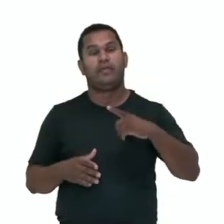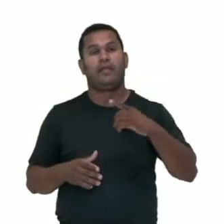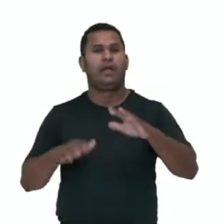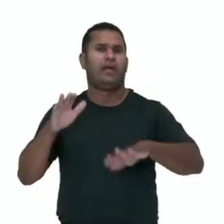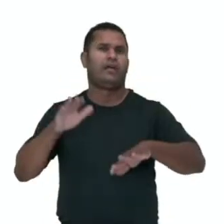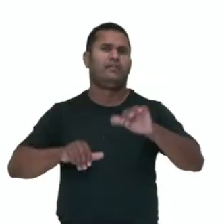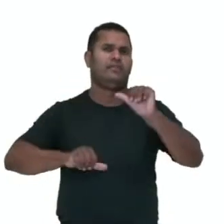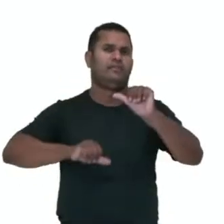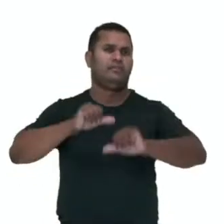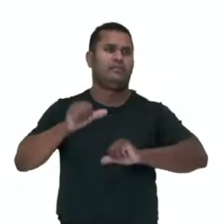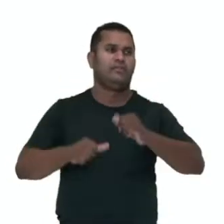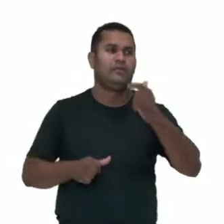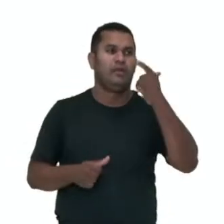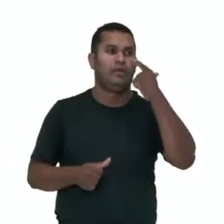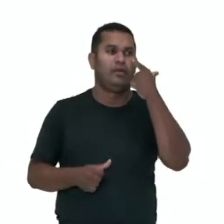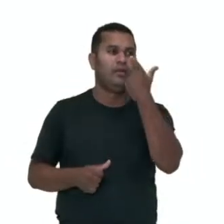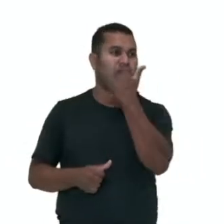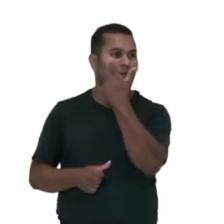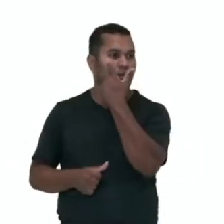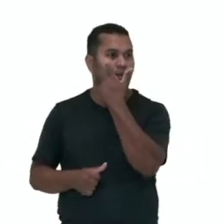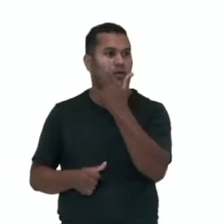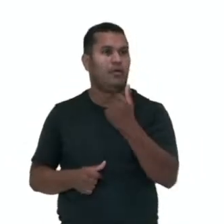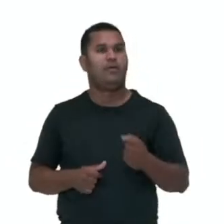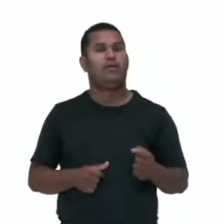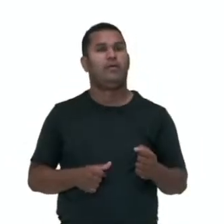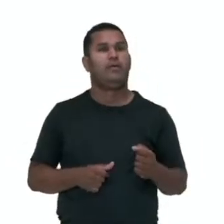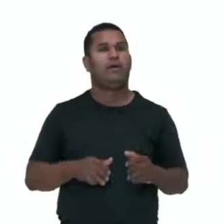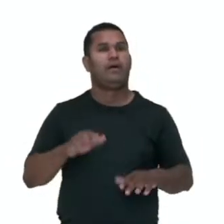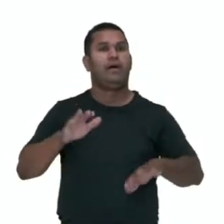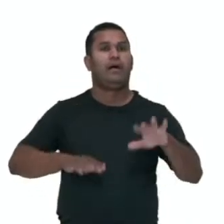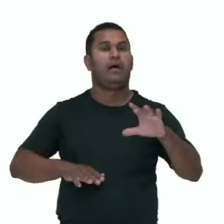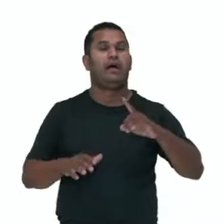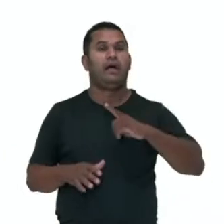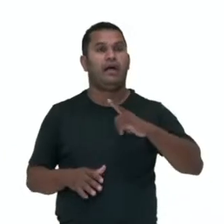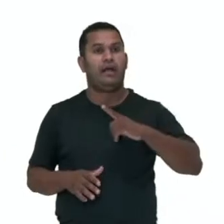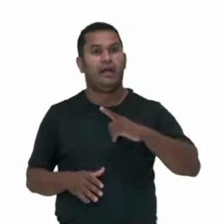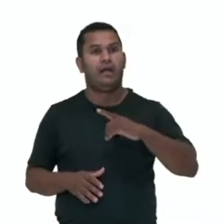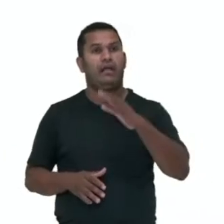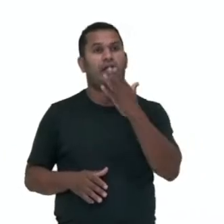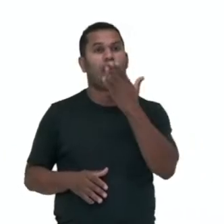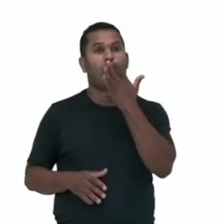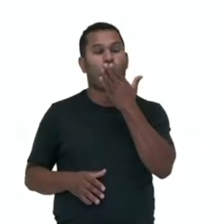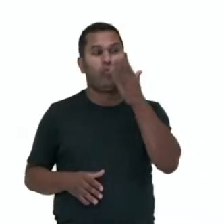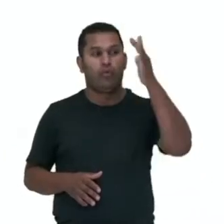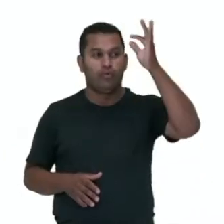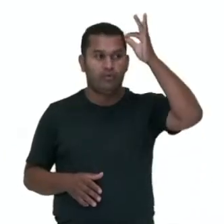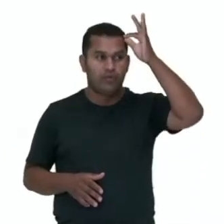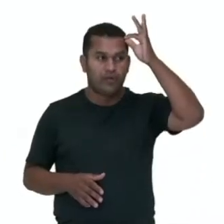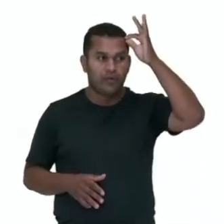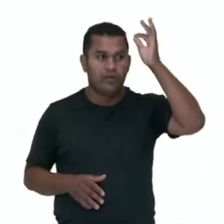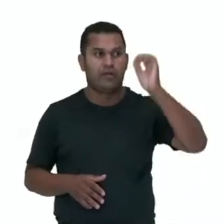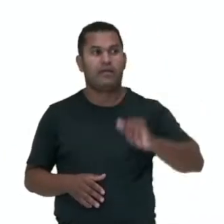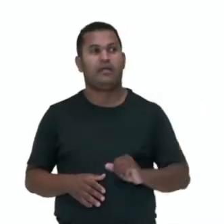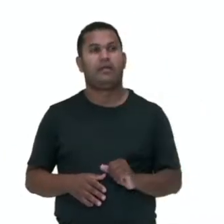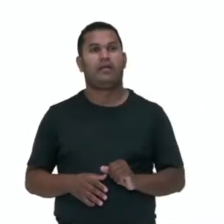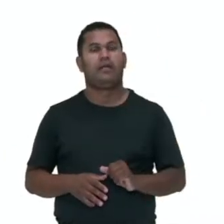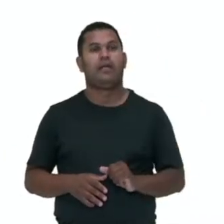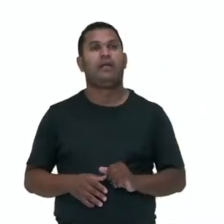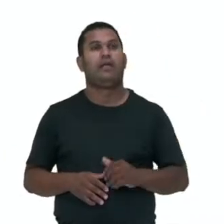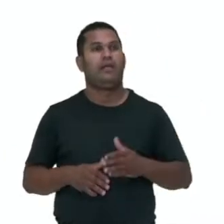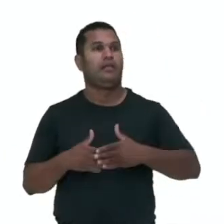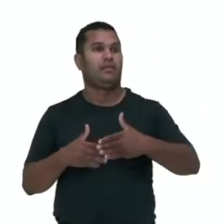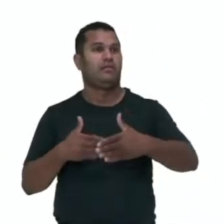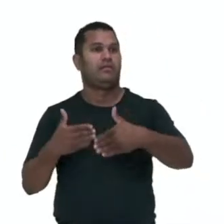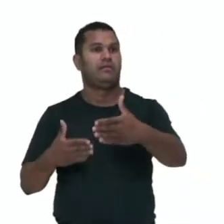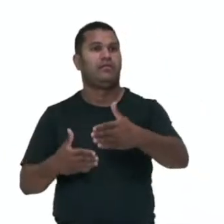tipo sanguíneo, esse daqui que vai determinar a cor do cabelo, esse determina o crescimento da pessoa, e assim vai.